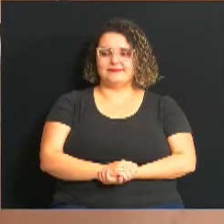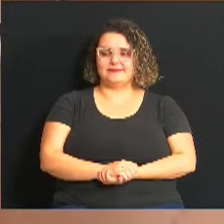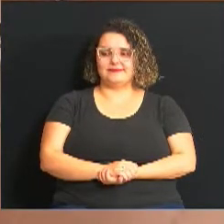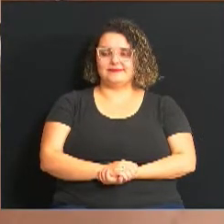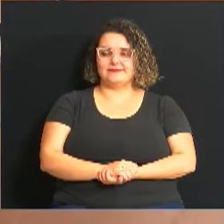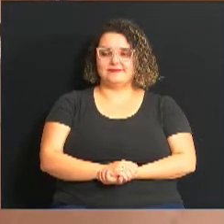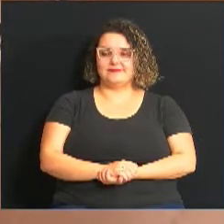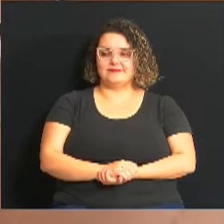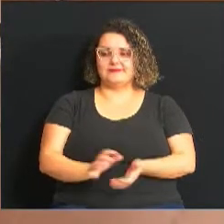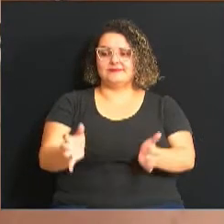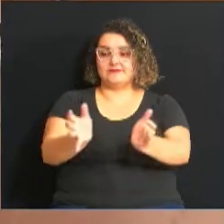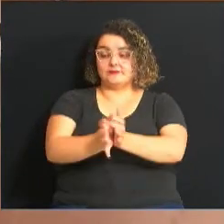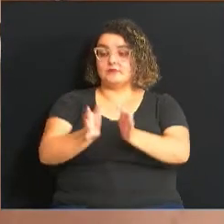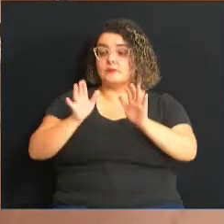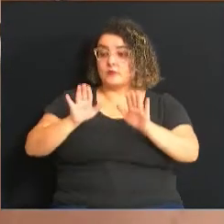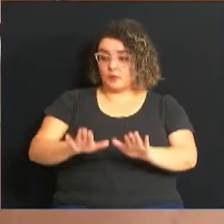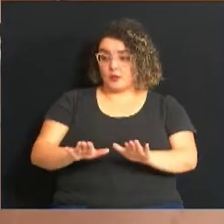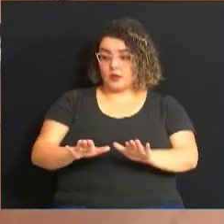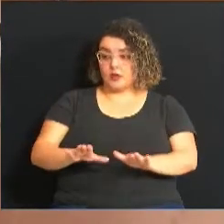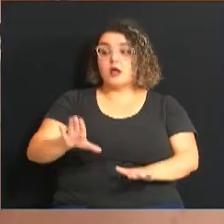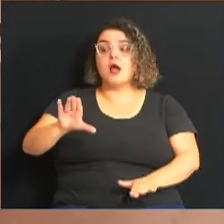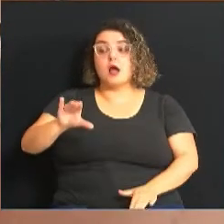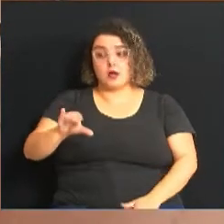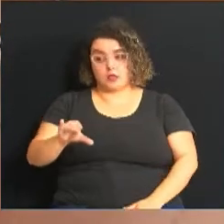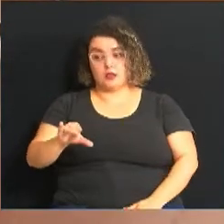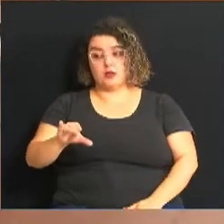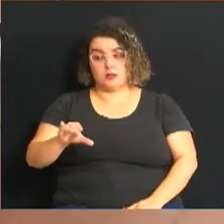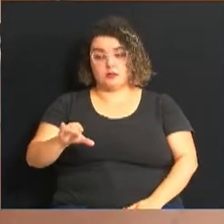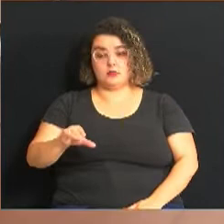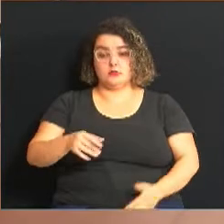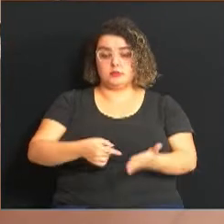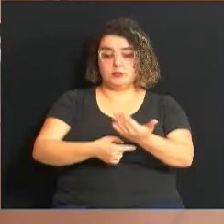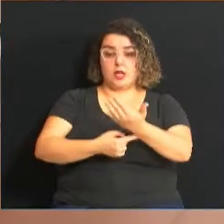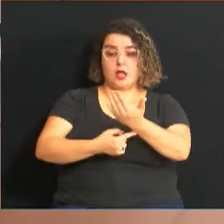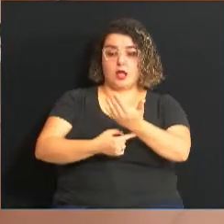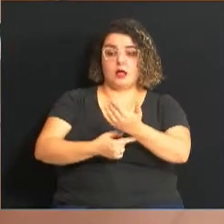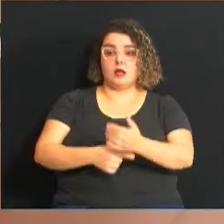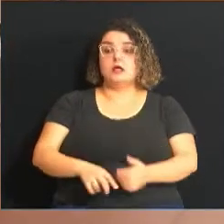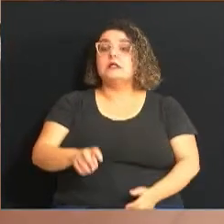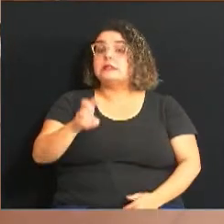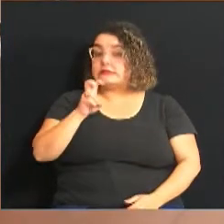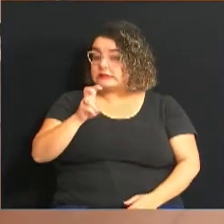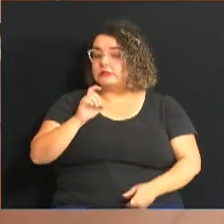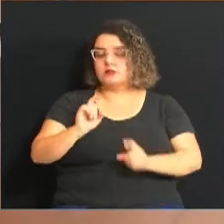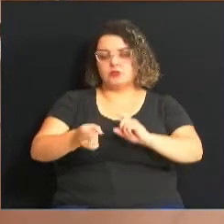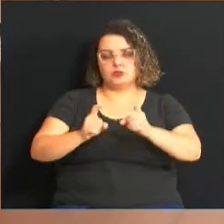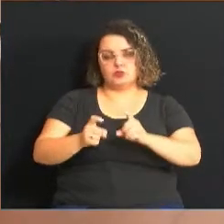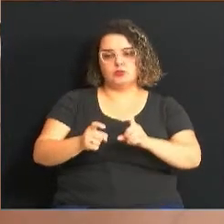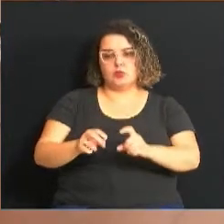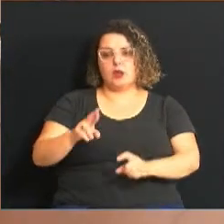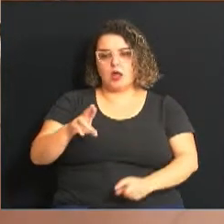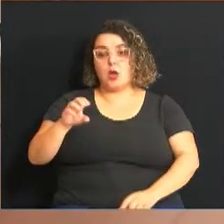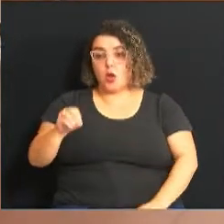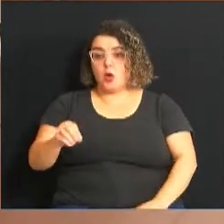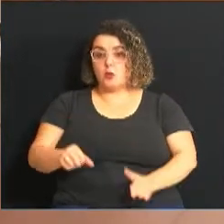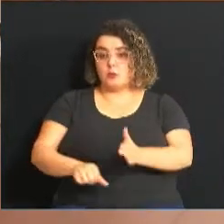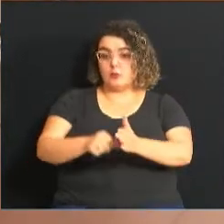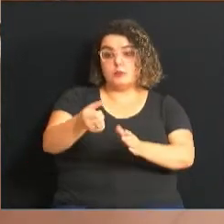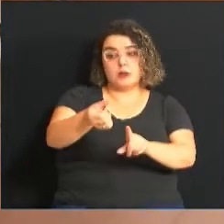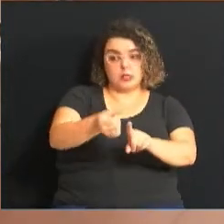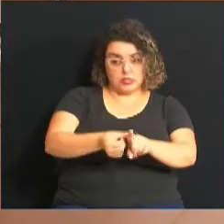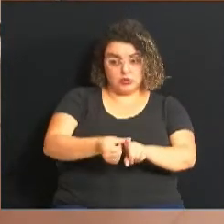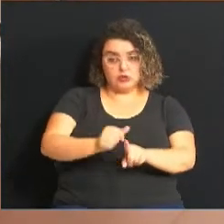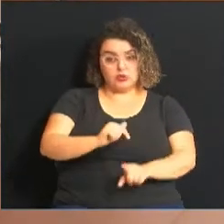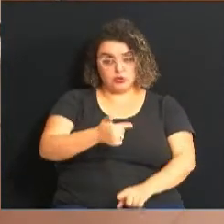A Comissão Permanente de Ciência e Tecnologia realizou 5 reuniões ordinárias no primeiro semestre de